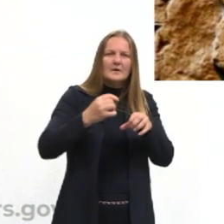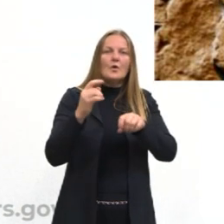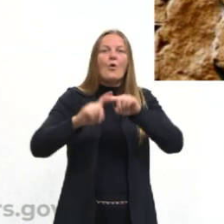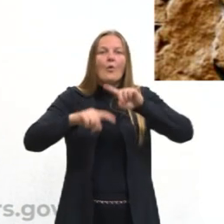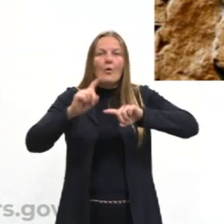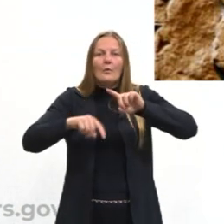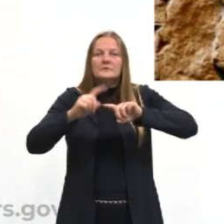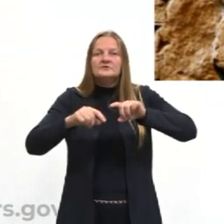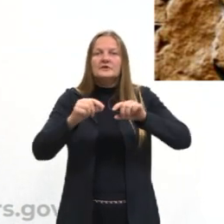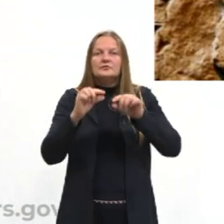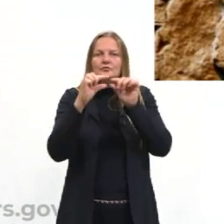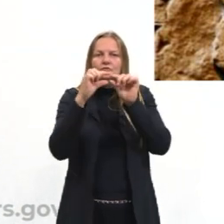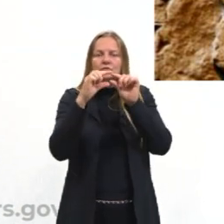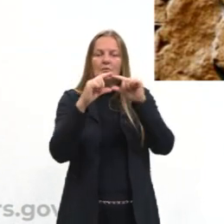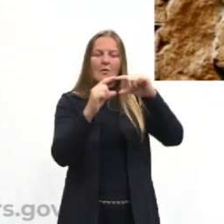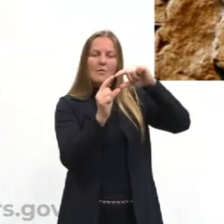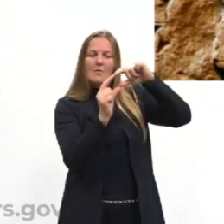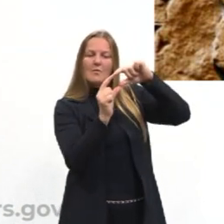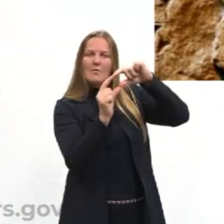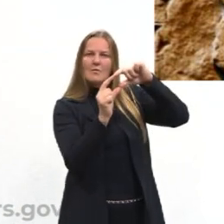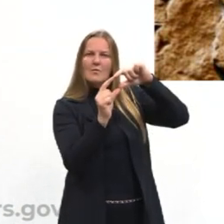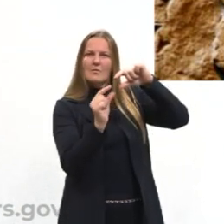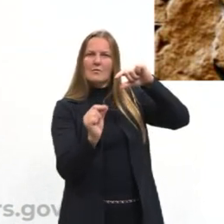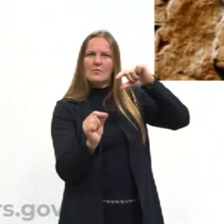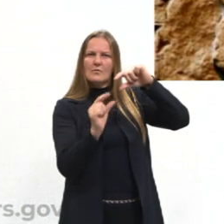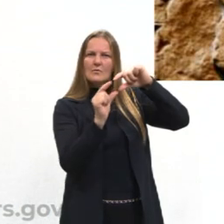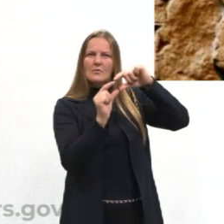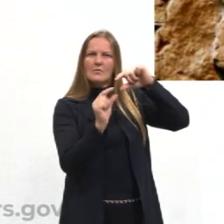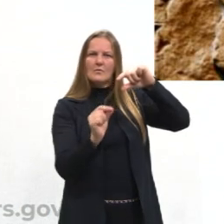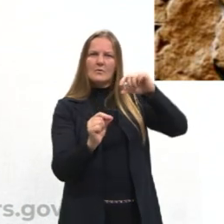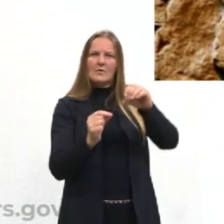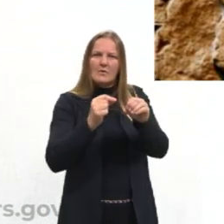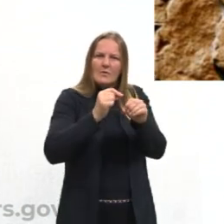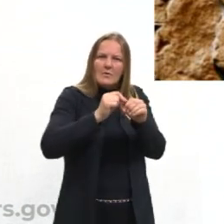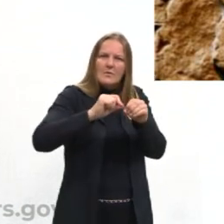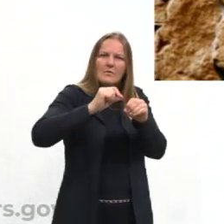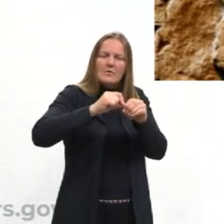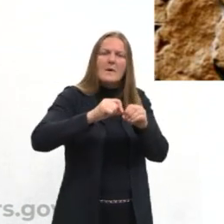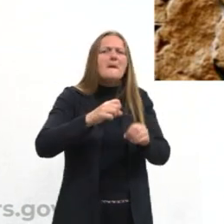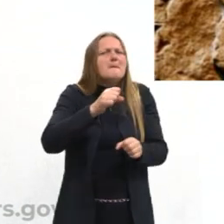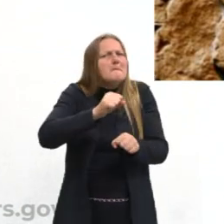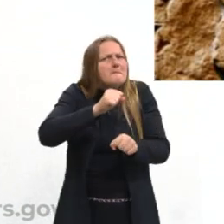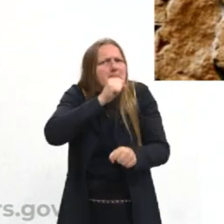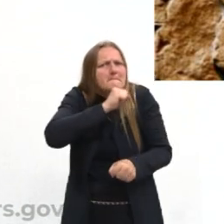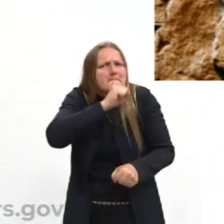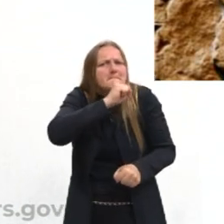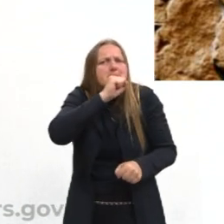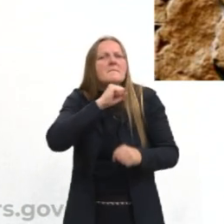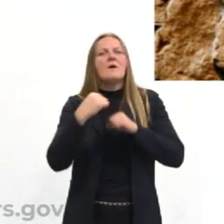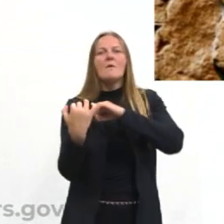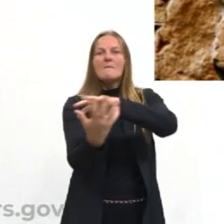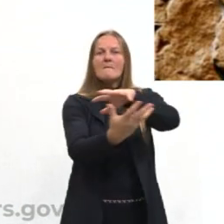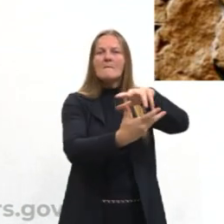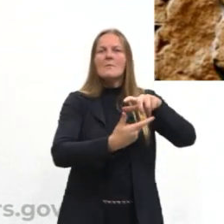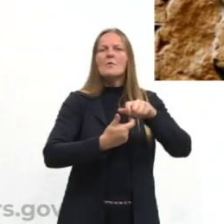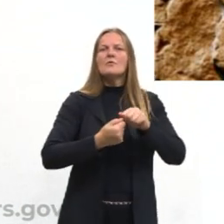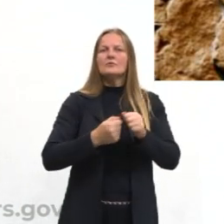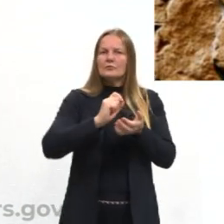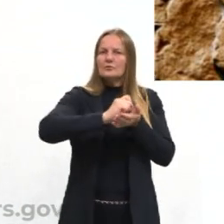auxílio de objetos emformato de Cunha a escrita cuneiforme é uma das mais antigas do mundo e ela aparece